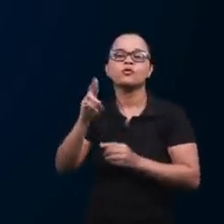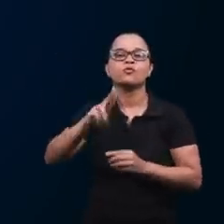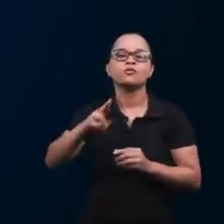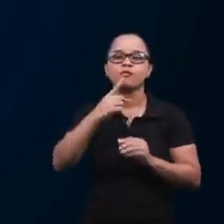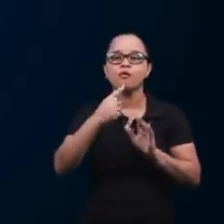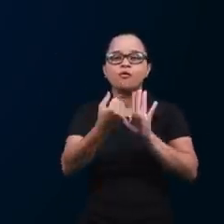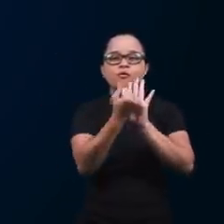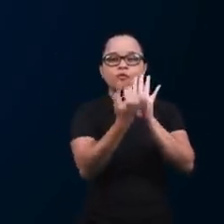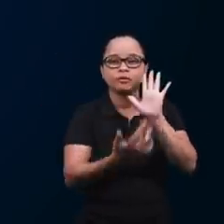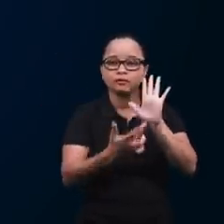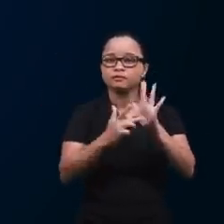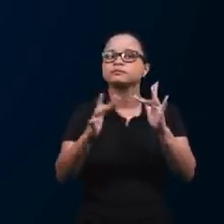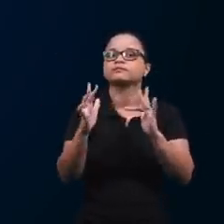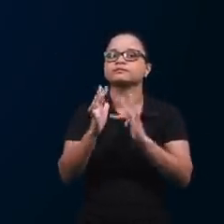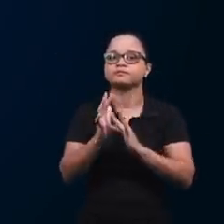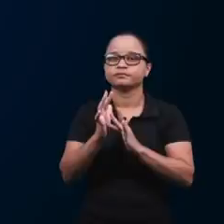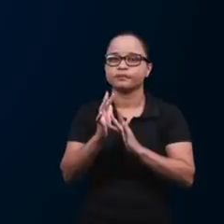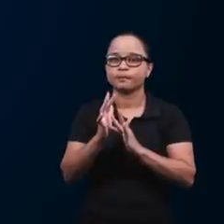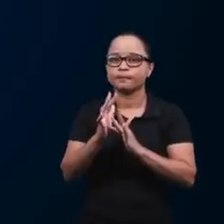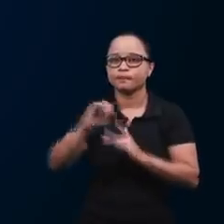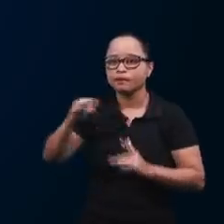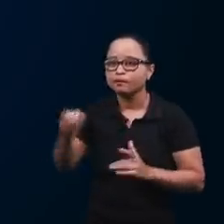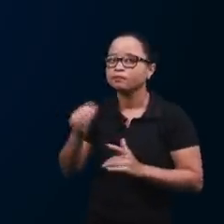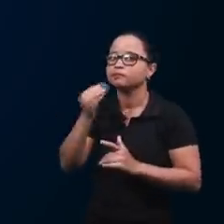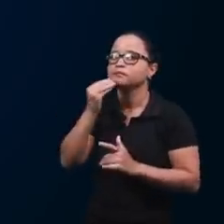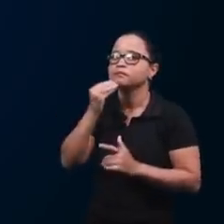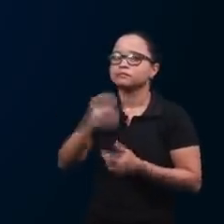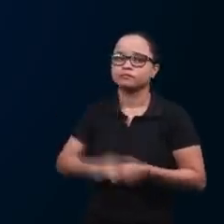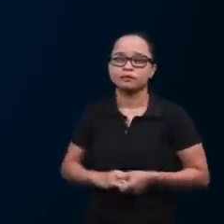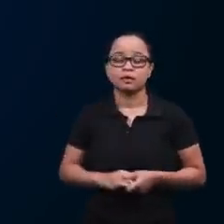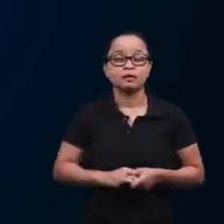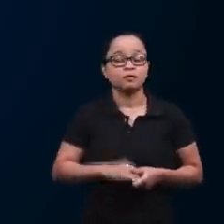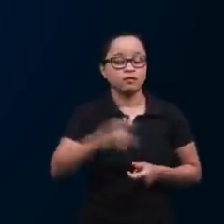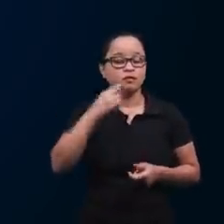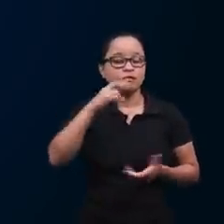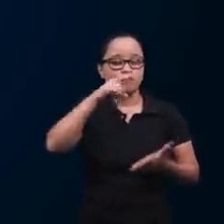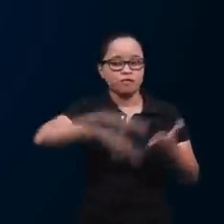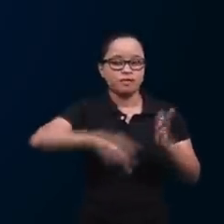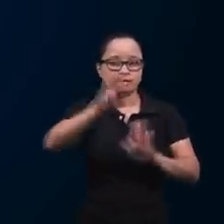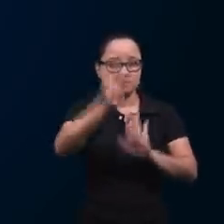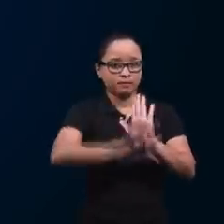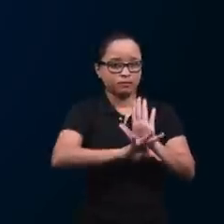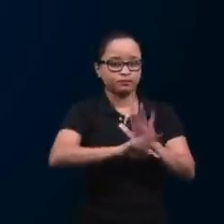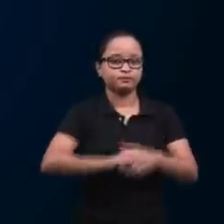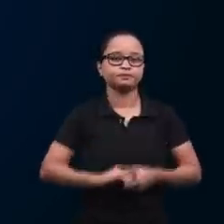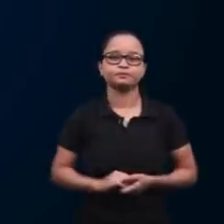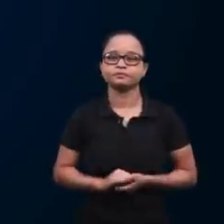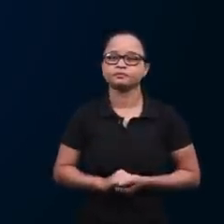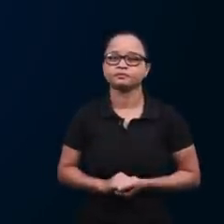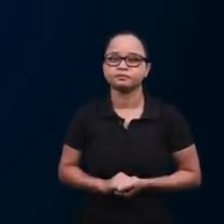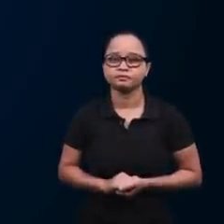do sangue de Jesus O Privilégio eu vou ler o texto